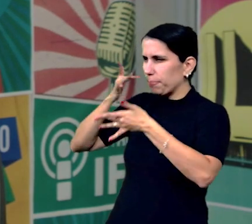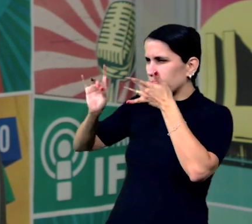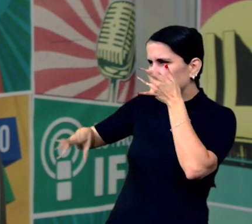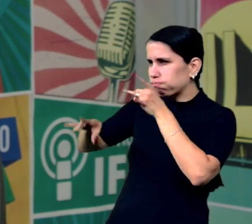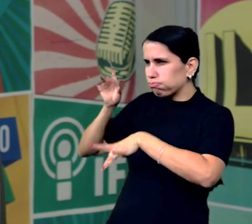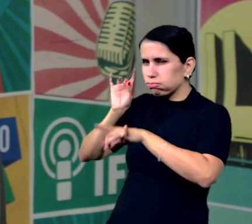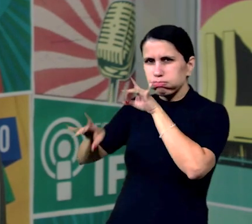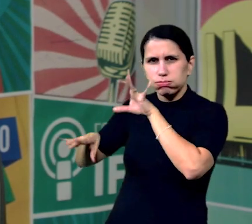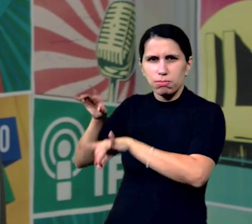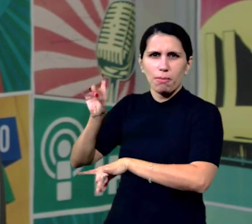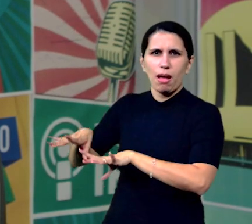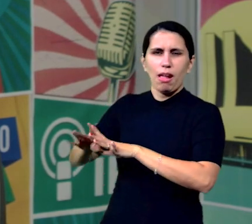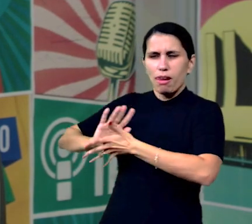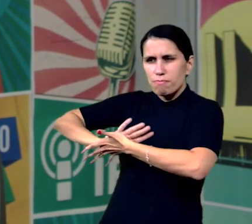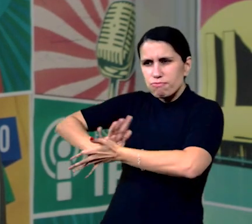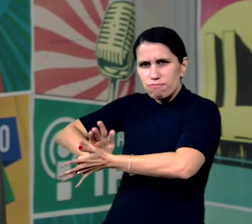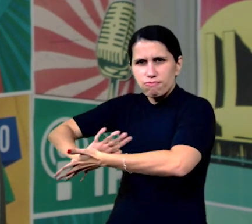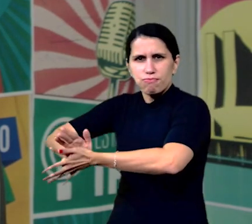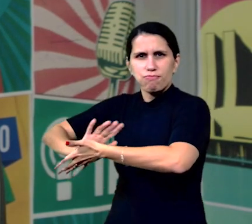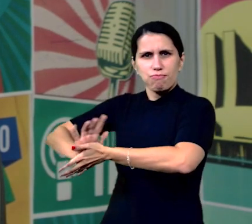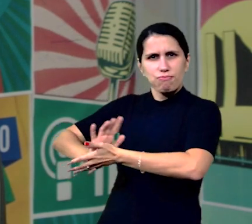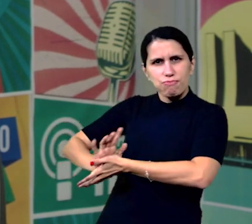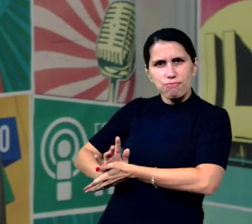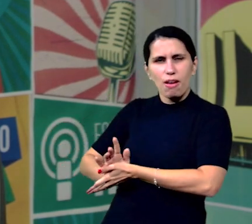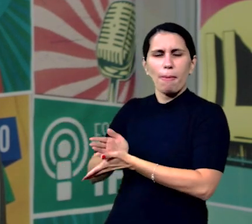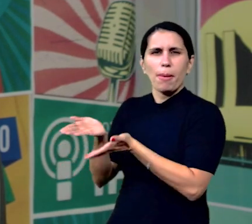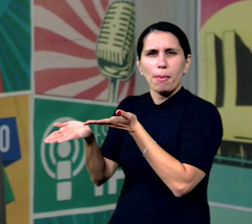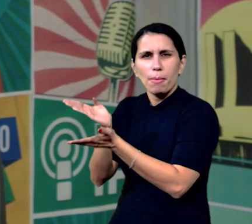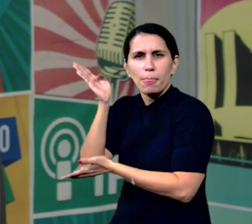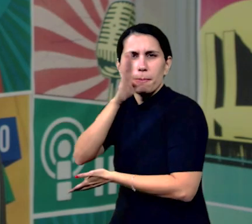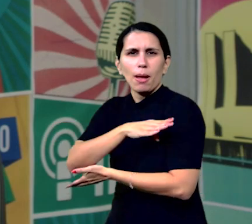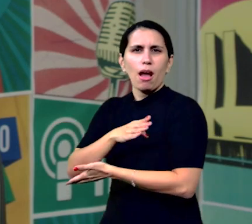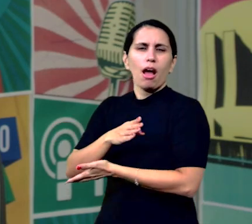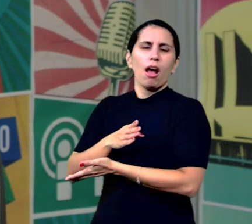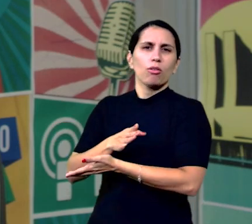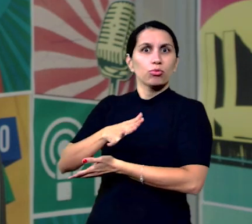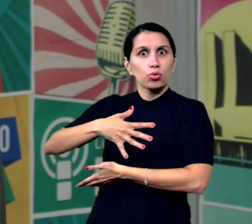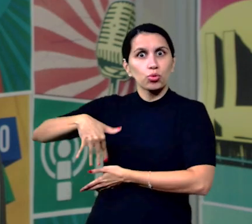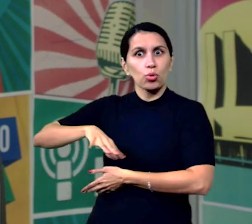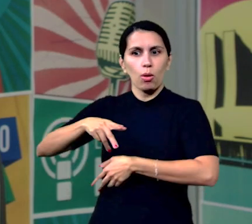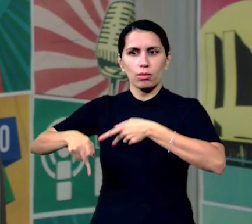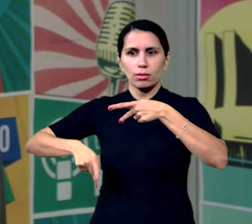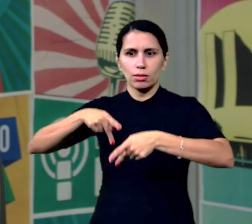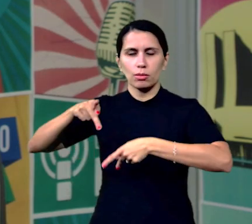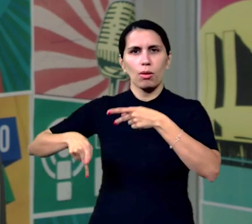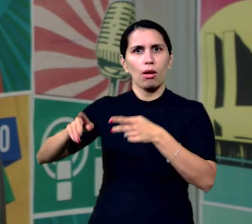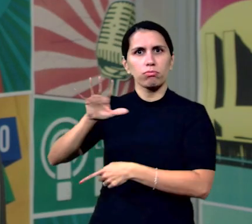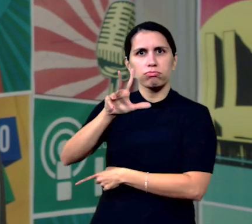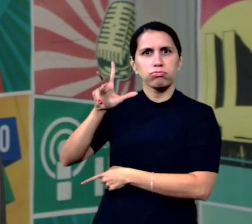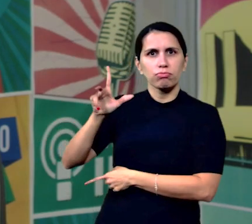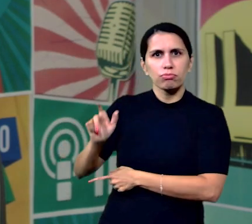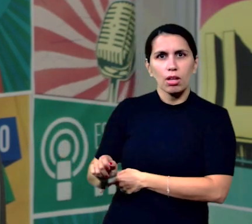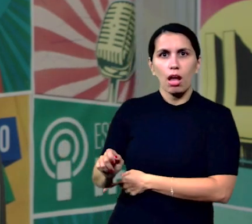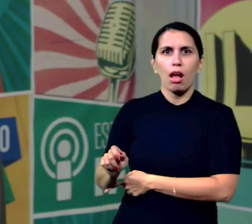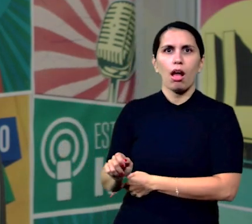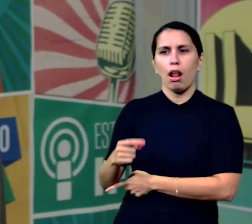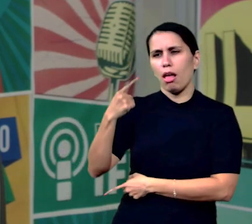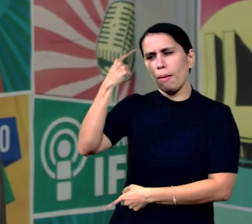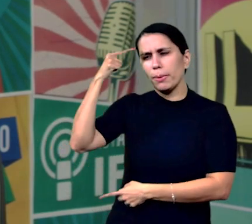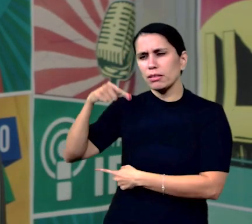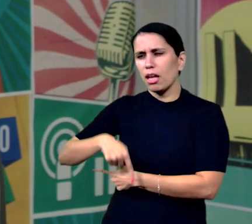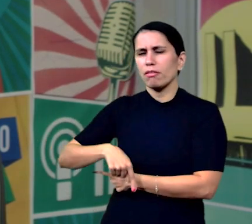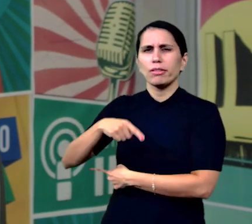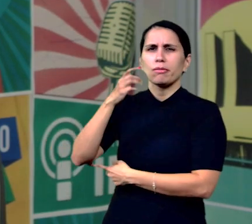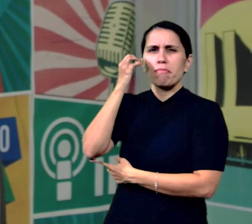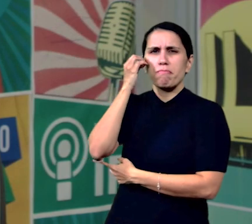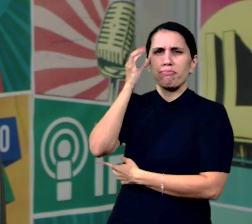alma, demônio, criminosos, não é, suje sujeitos de não conhecimento,